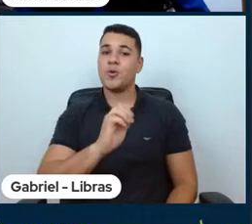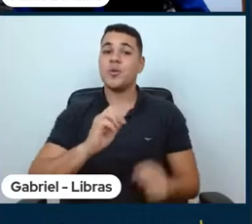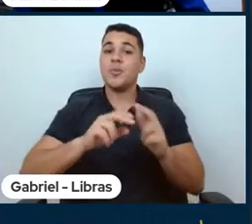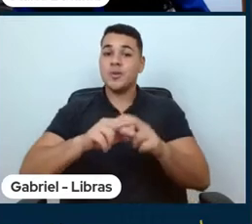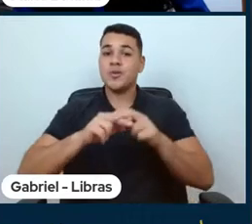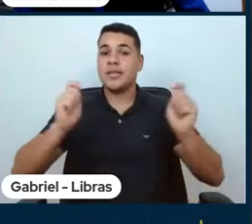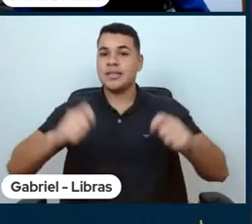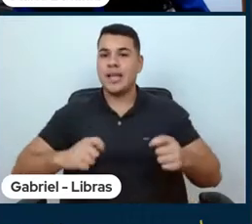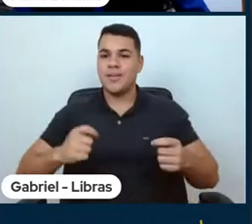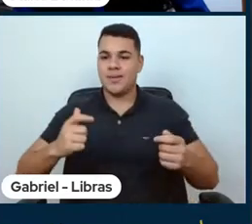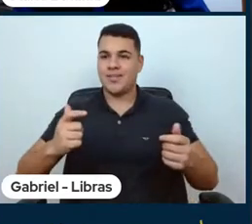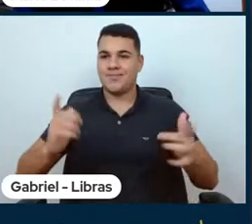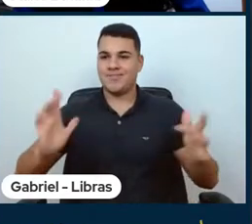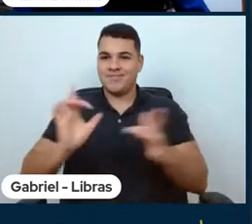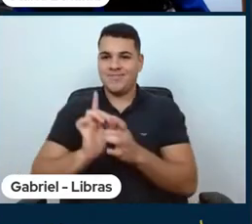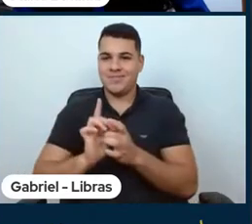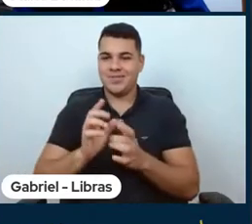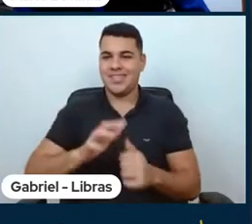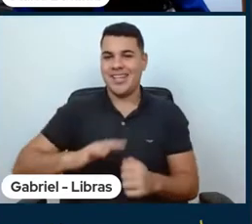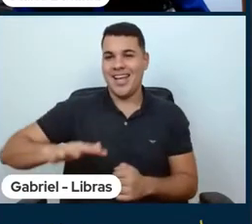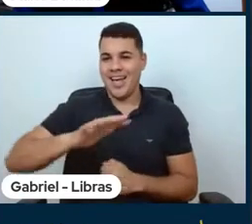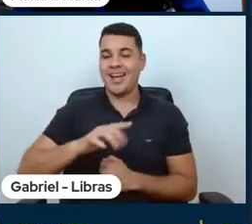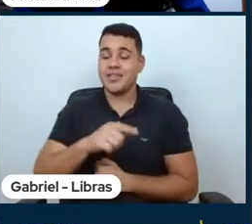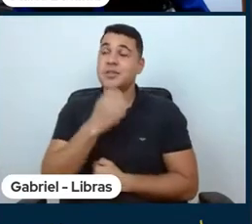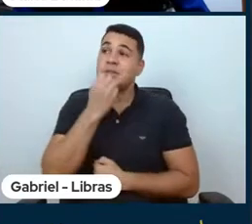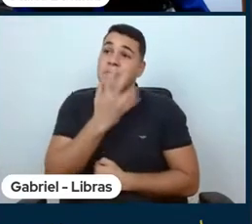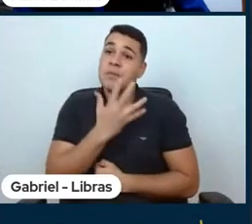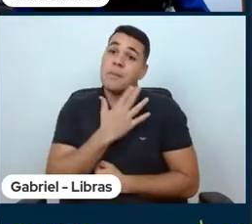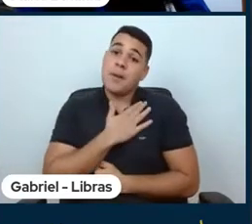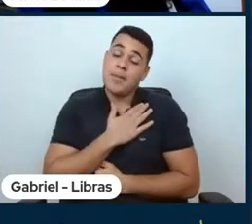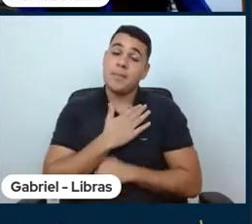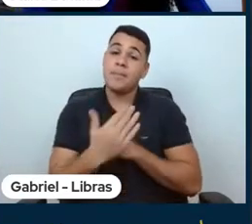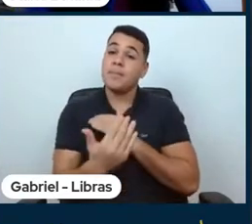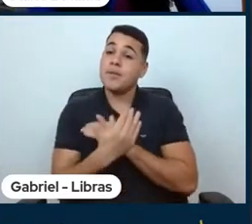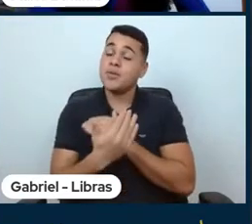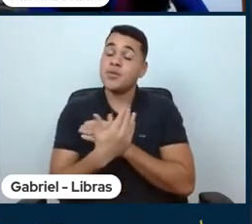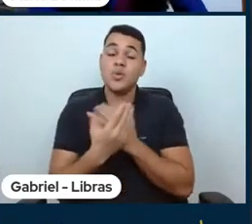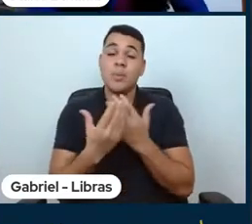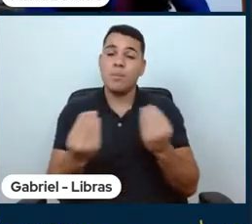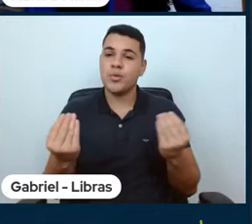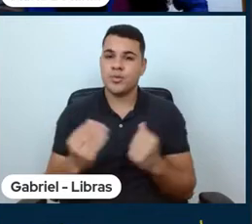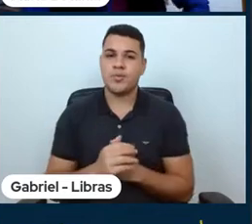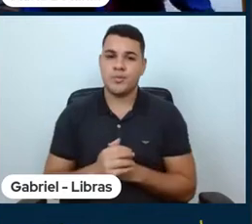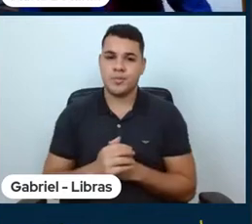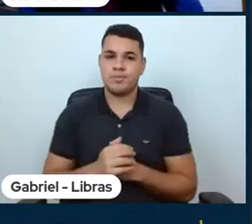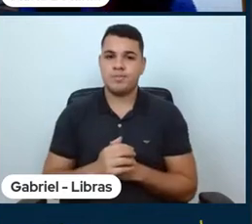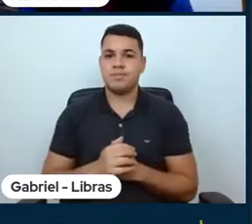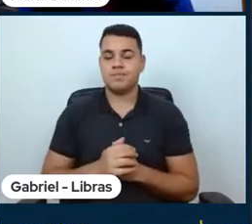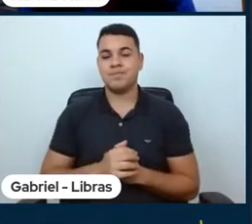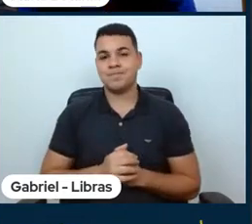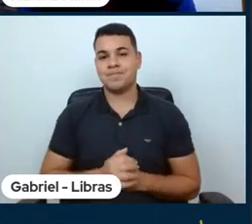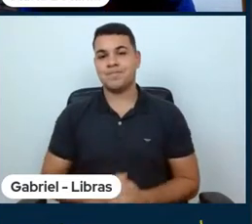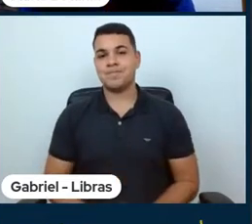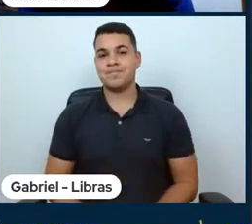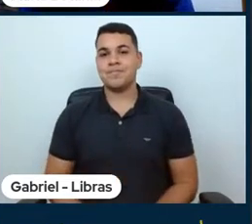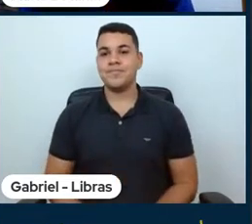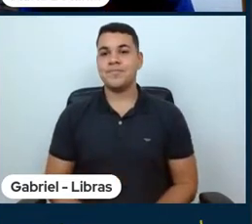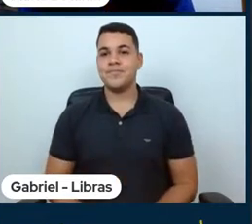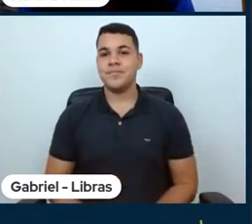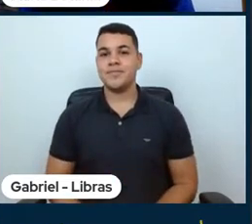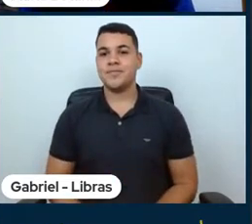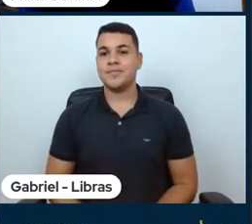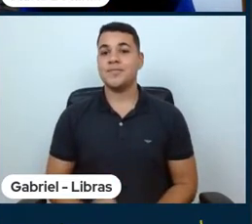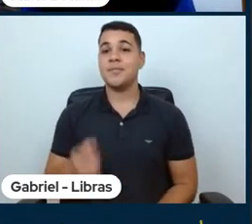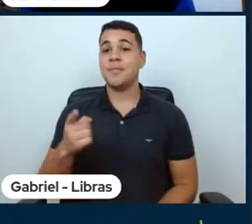dois. Então, para mim, isso foi uma coisa que ajudou tremendamente. Tremendamente. E